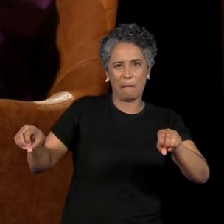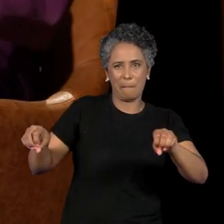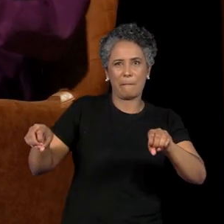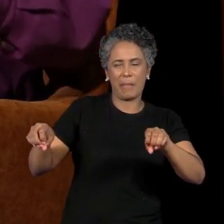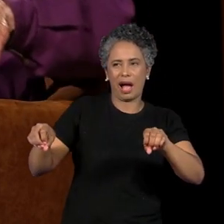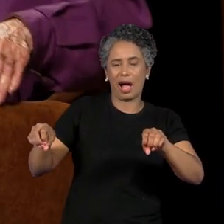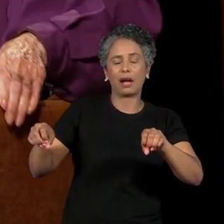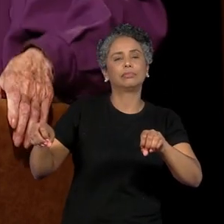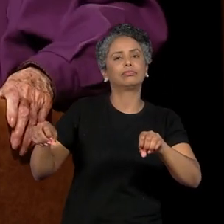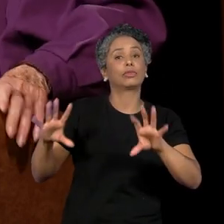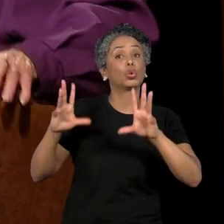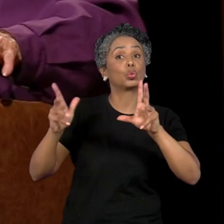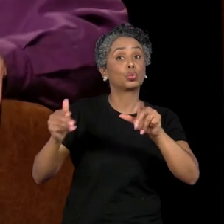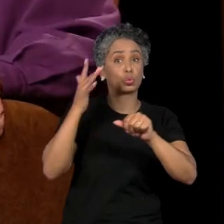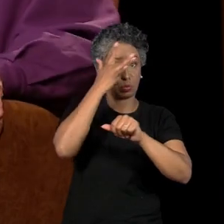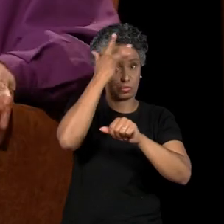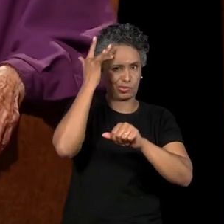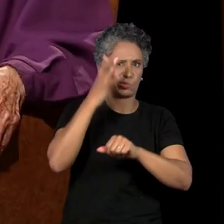famosa barra. Uhum.